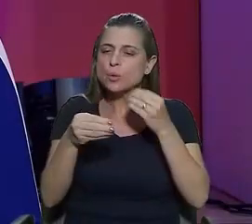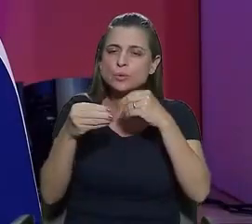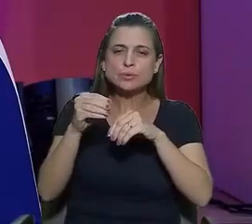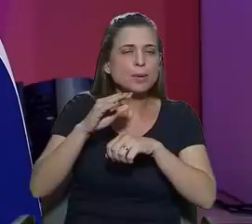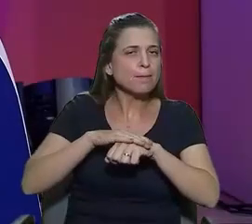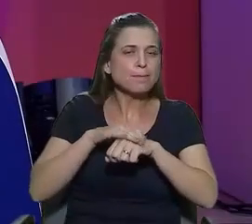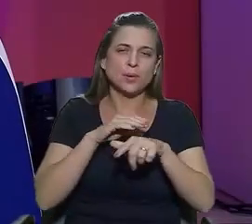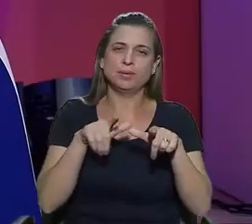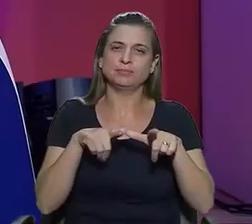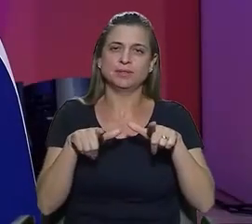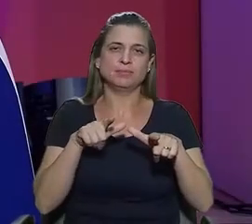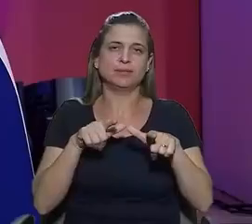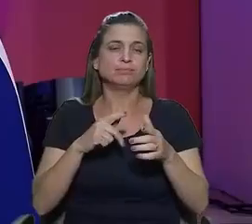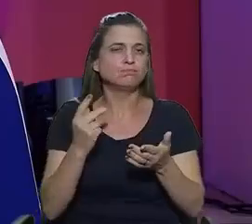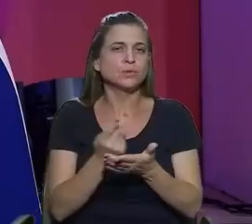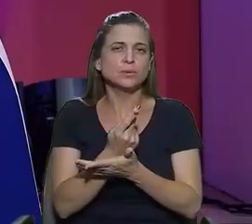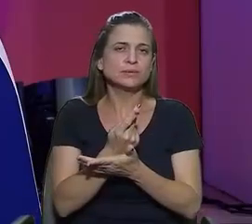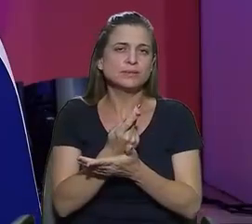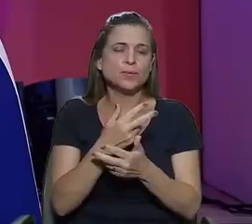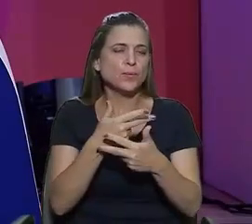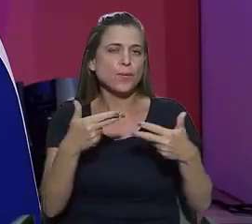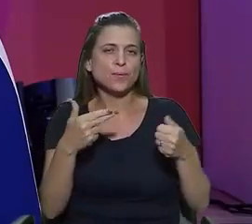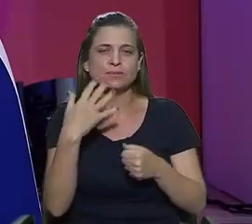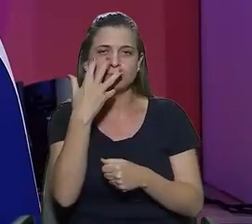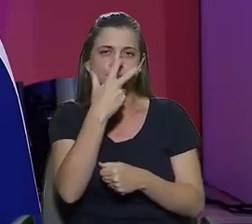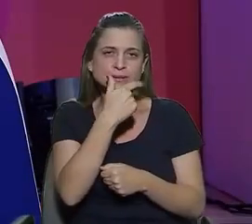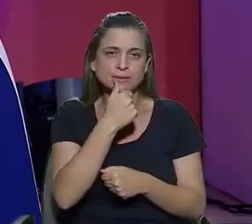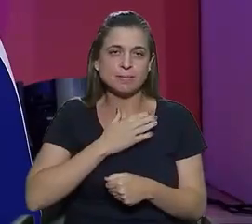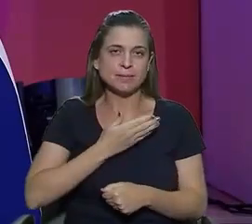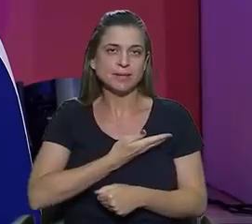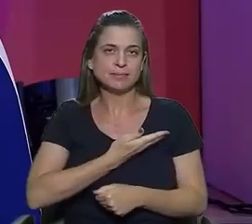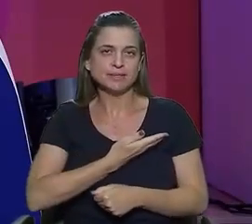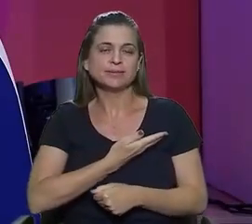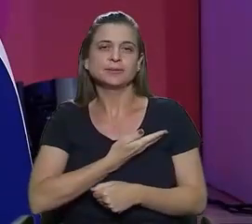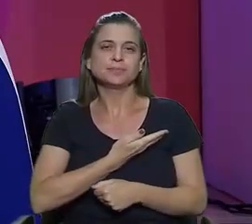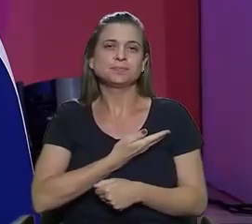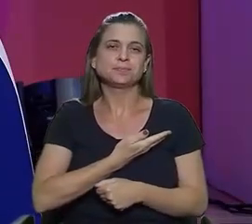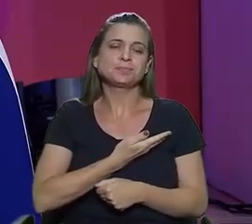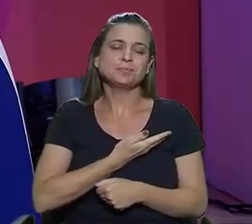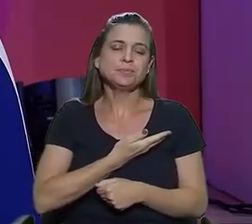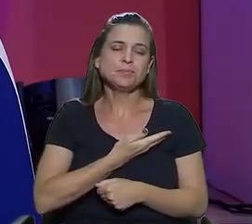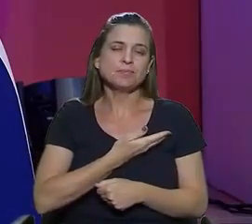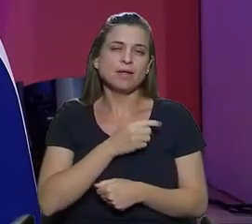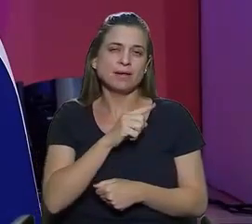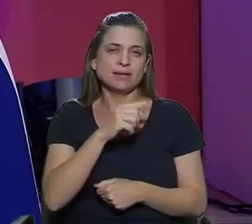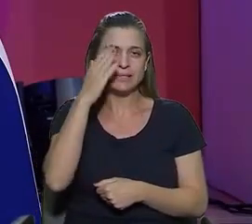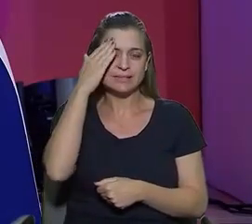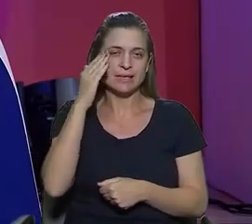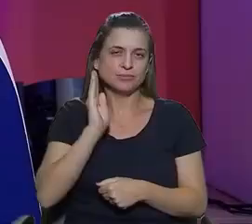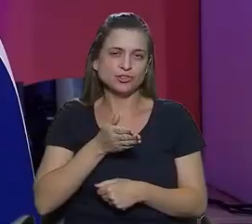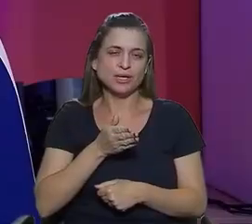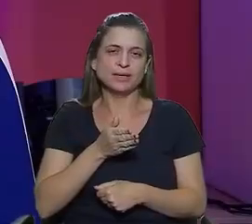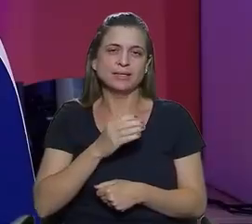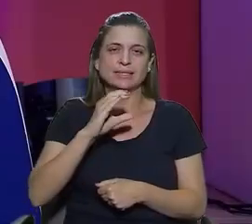trabalho. E aconteceu uma coisa muito bonita. Uma amiga nossa, Marcelino, já sabe essa história, chamada Cida